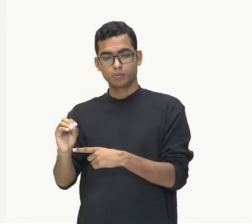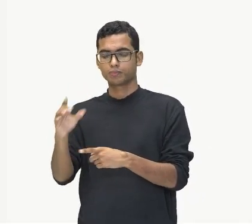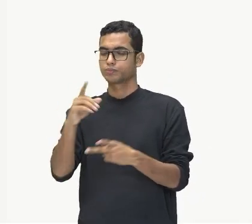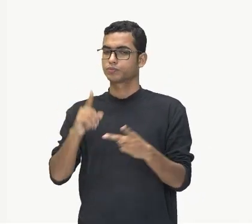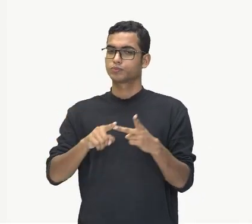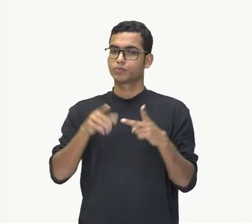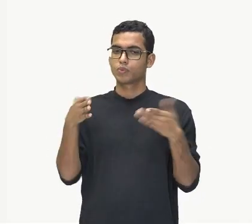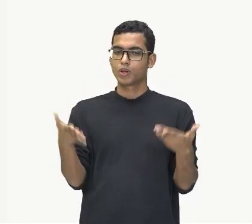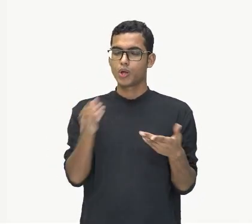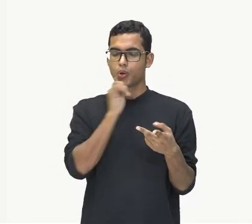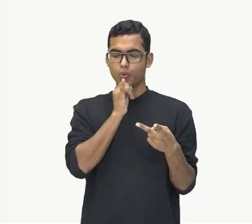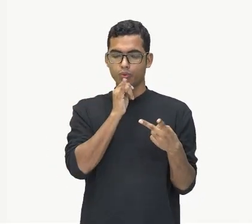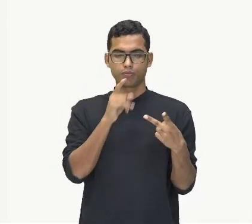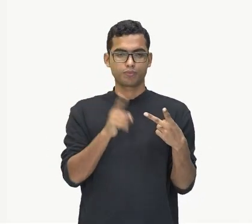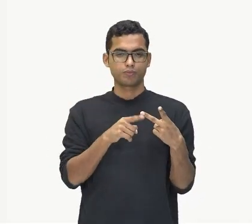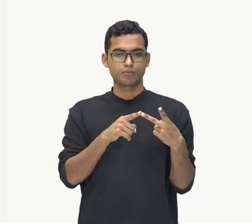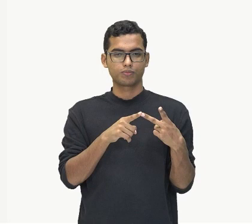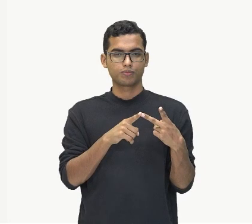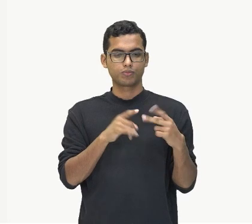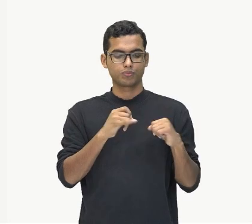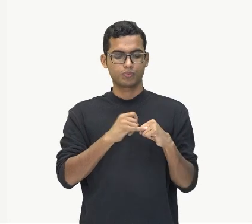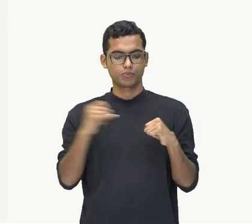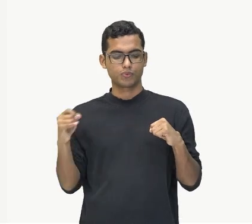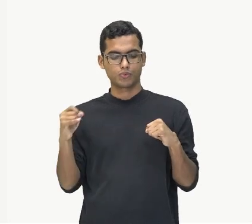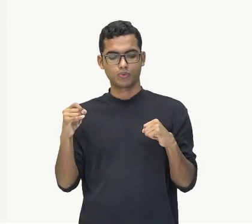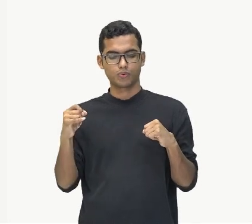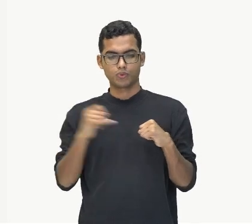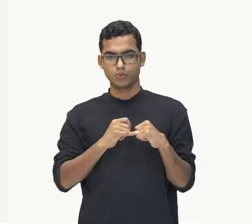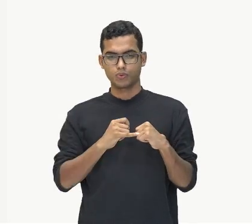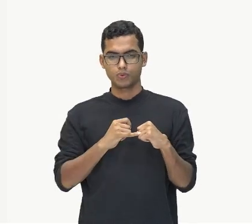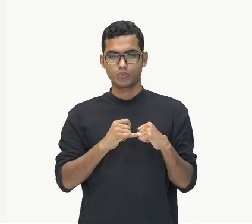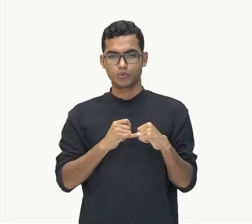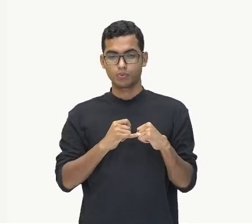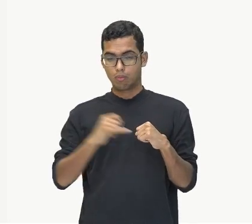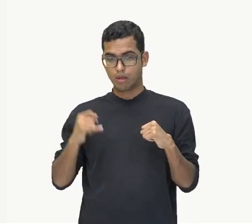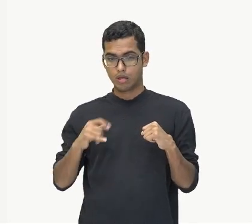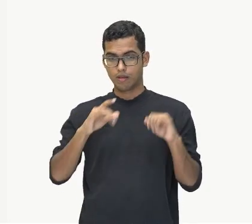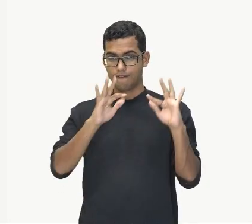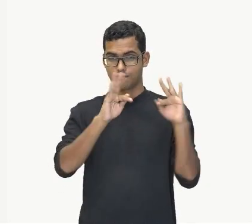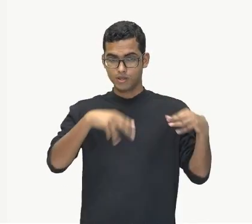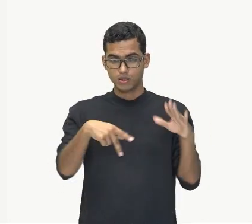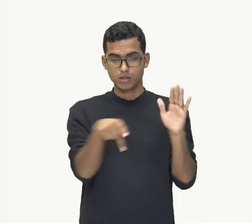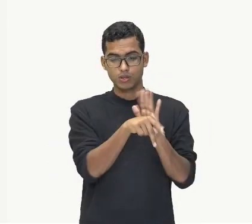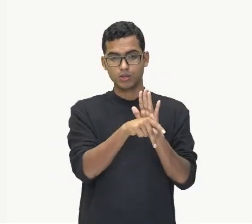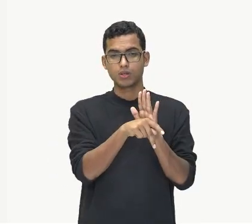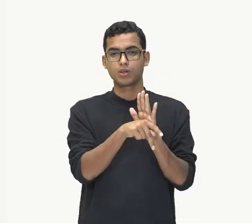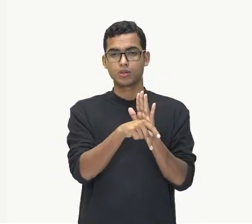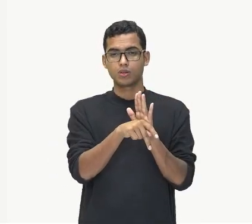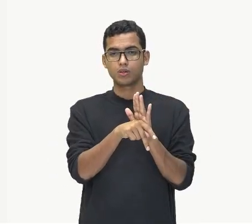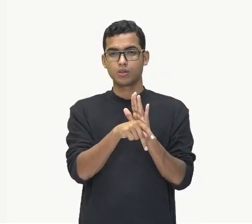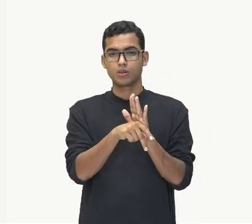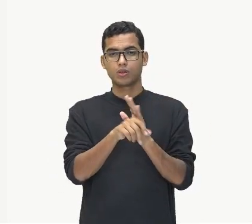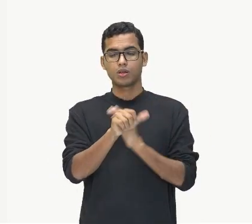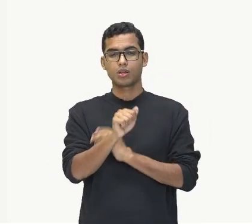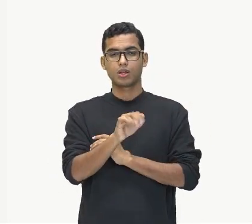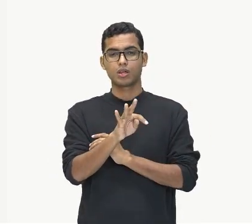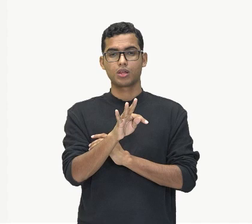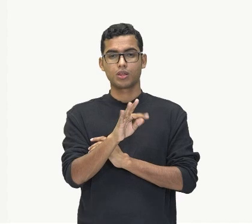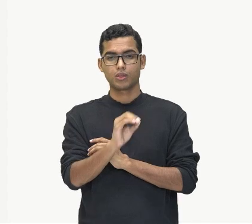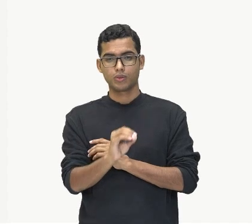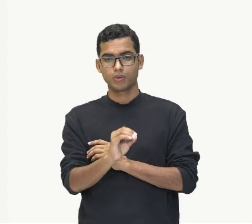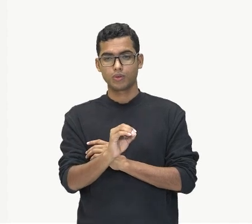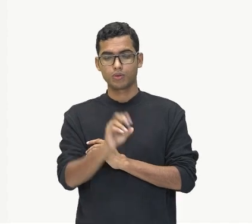Quando o ânion terminar em ato, você vai usar